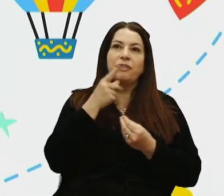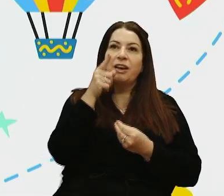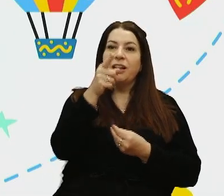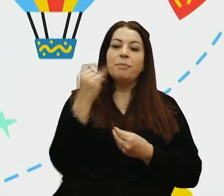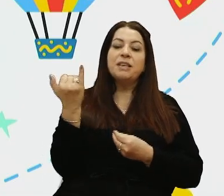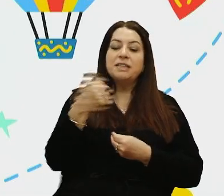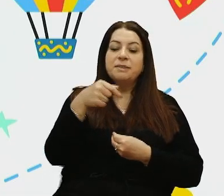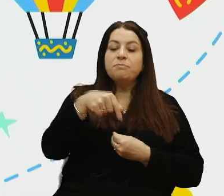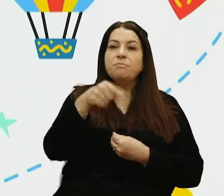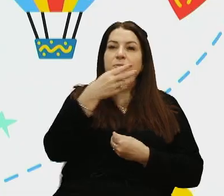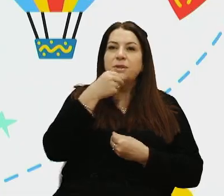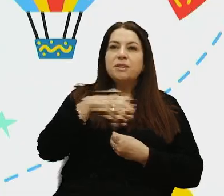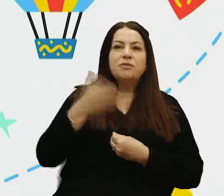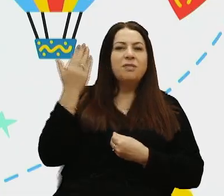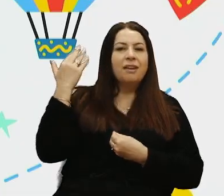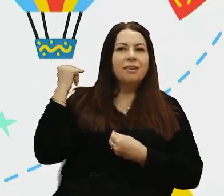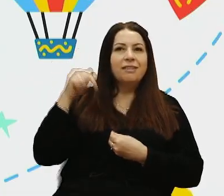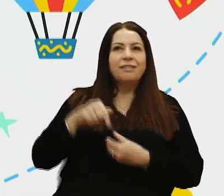menino?